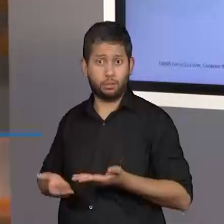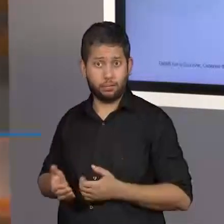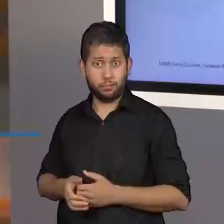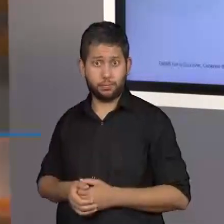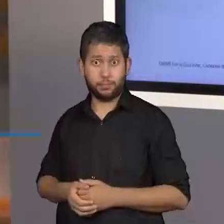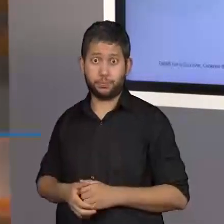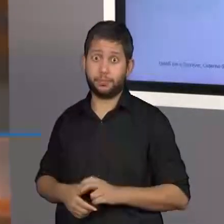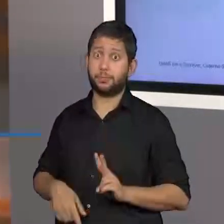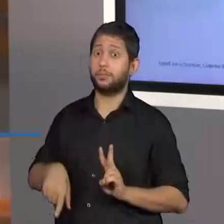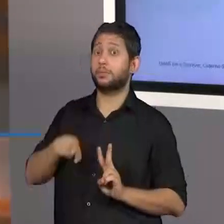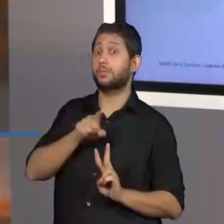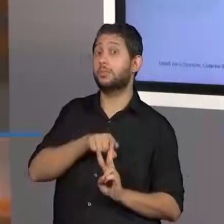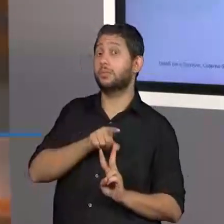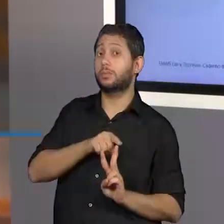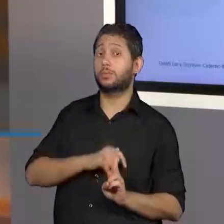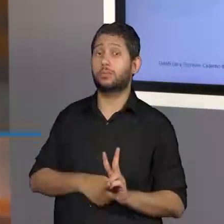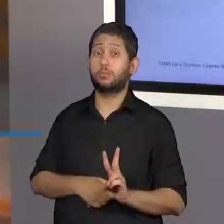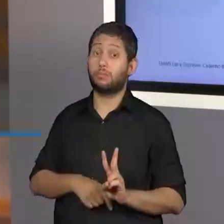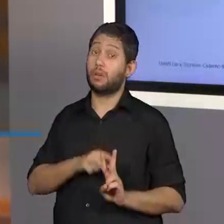O segundo personagem.